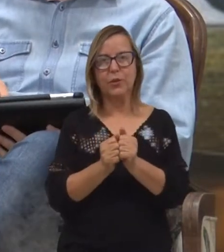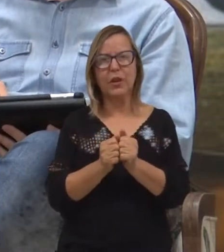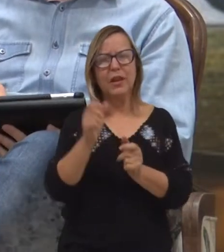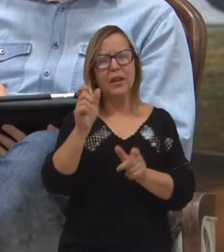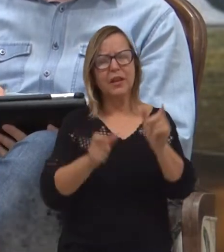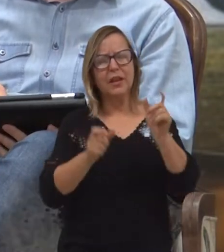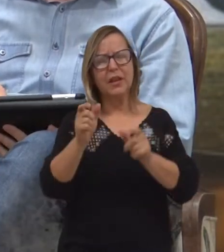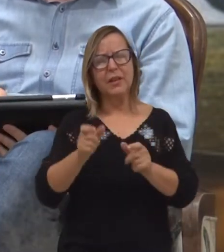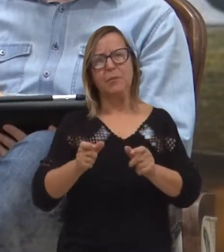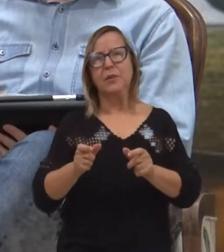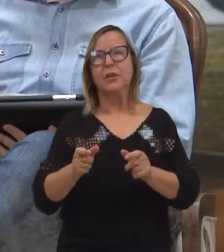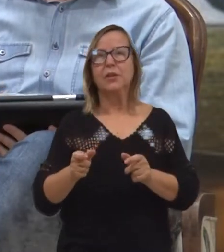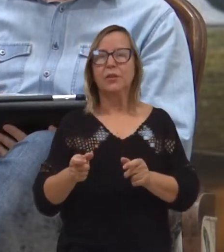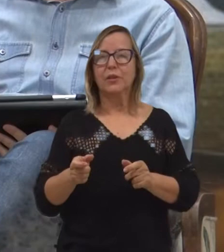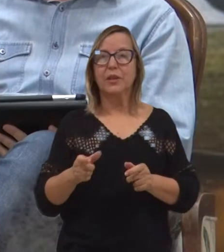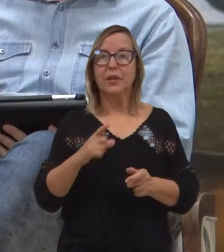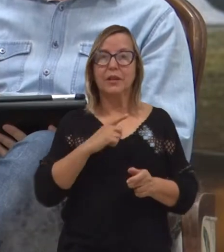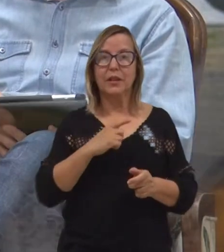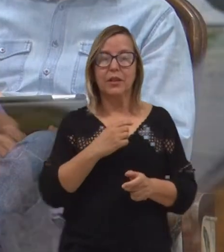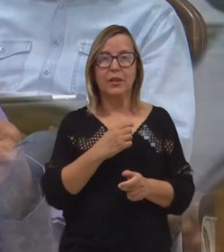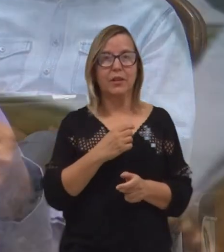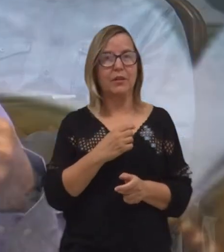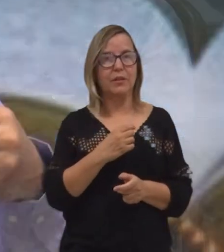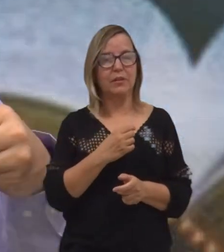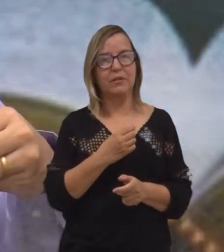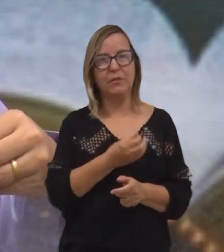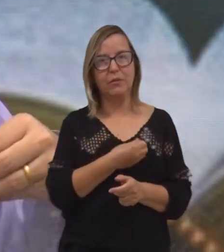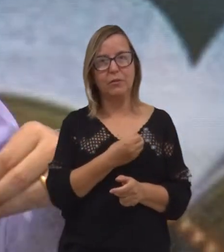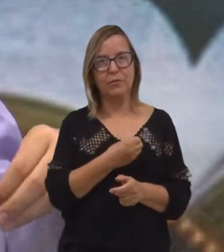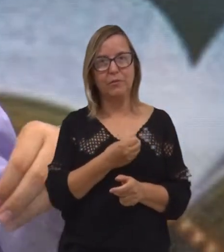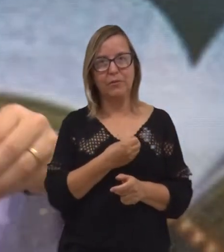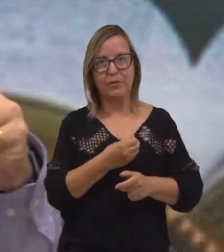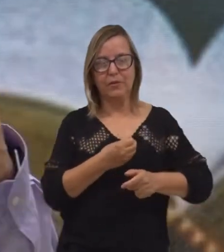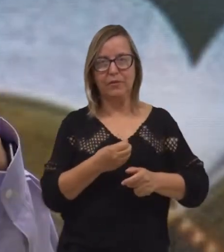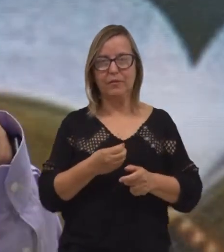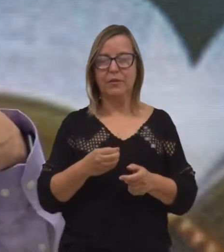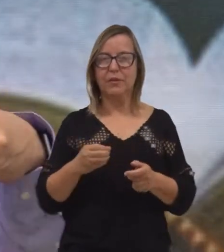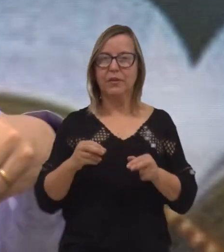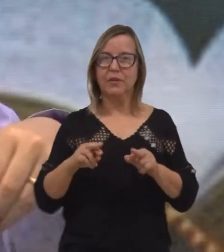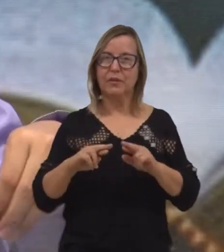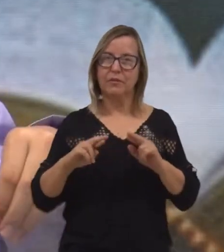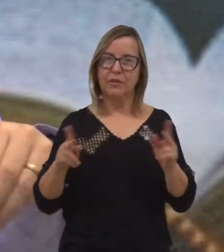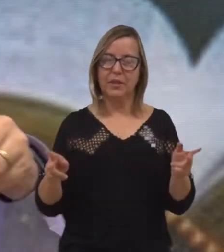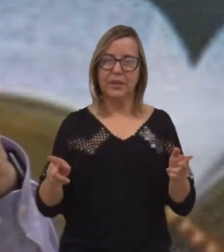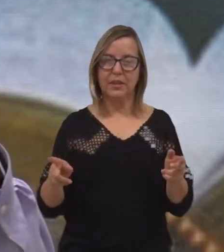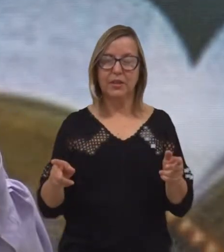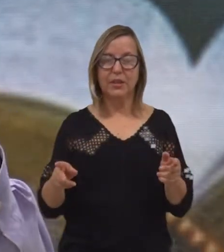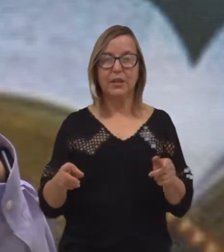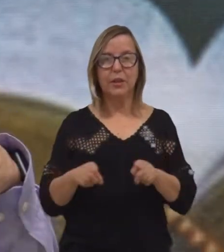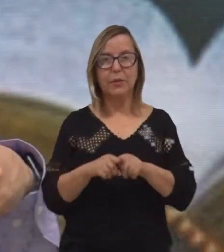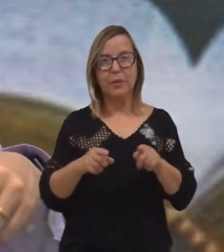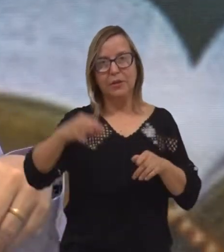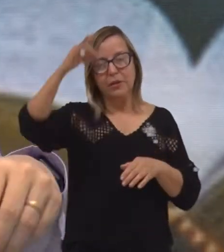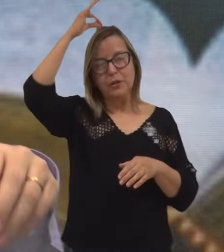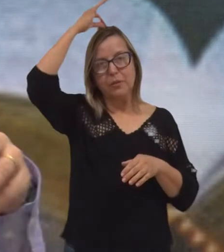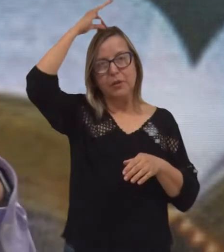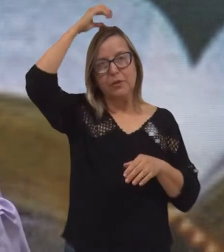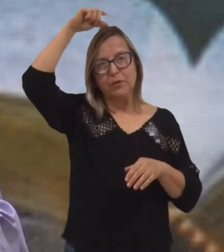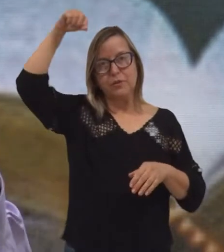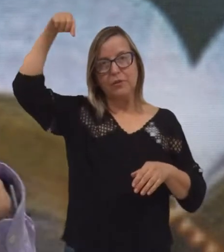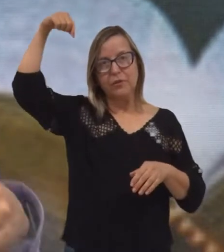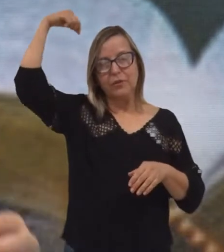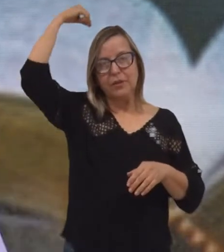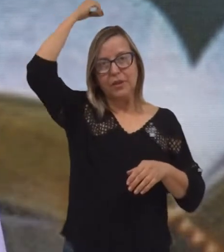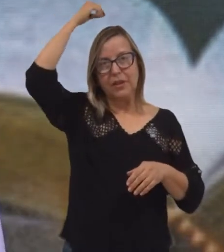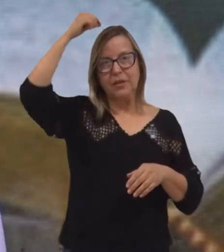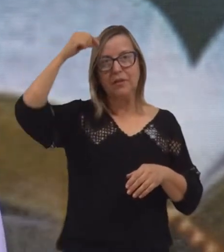realidade, e a santificação do Espírito Santo em nossas vidas entra em ação para que os nossos temperamentos